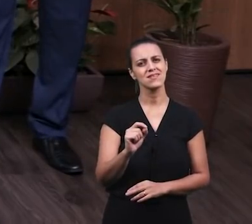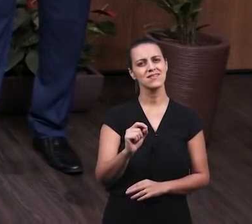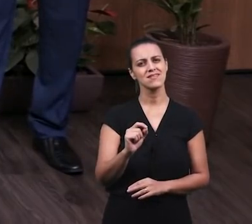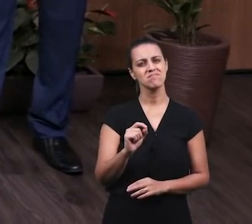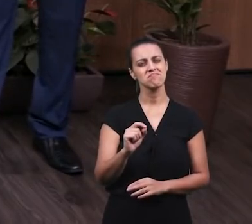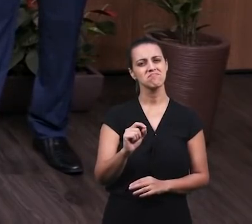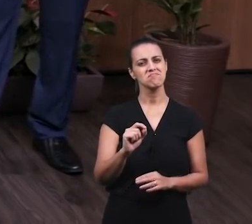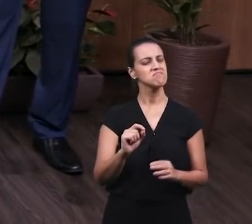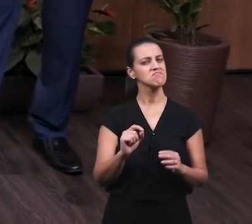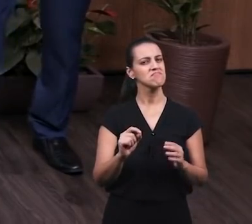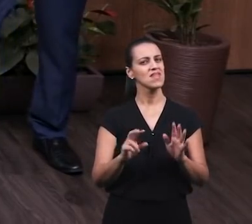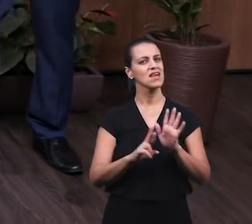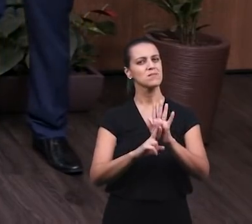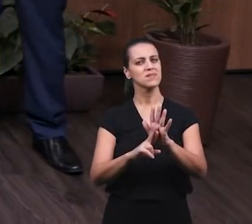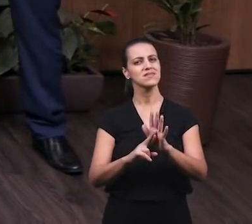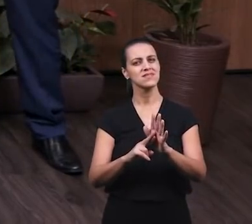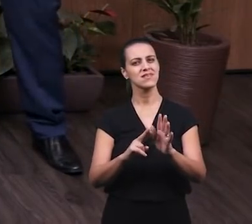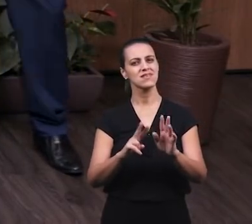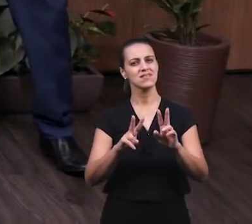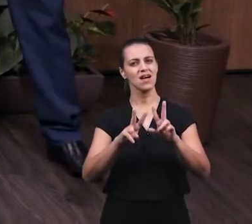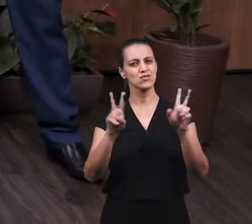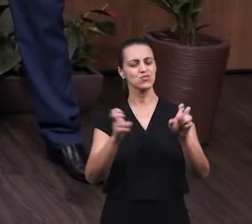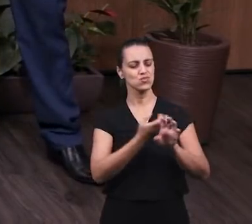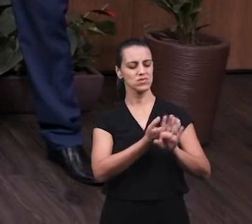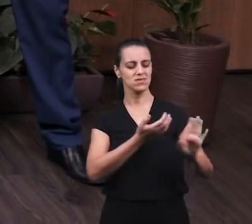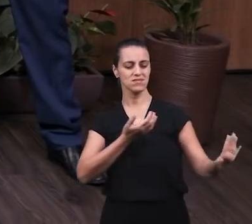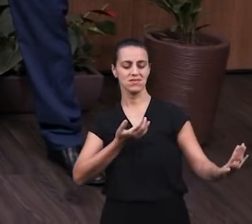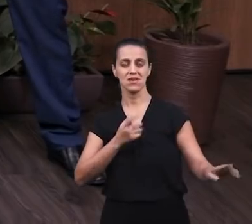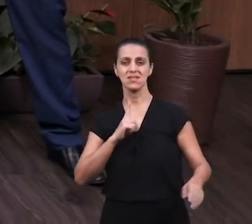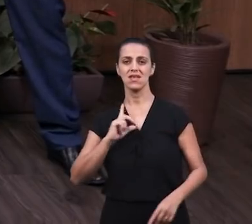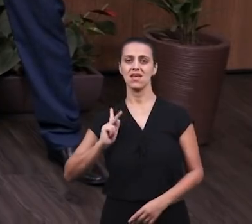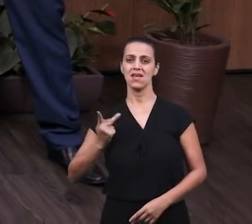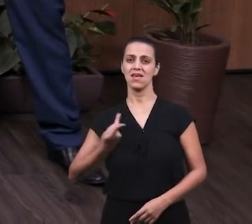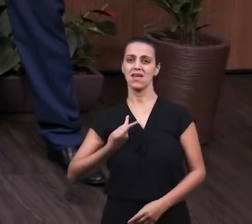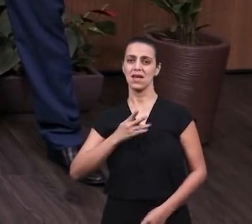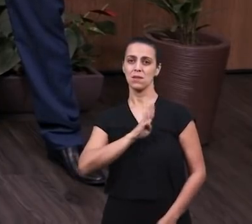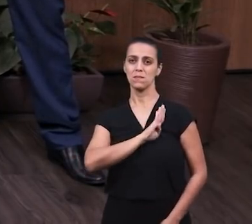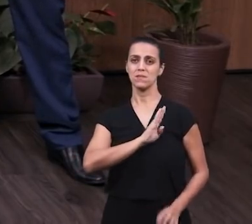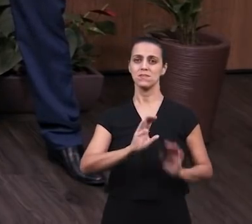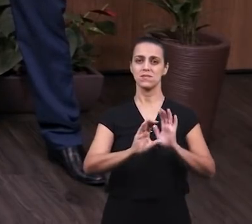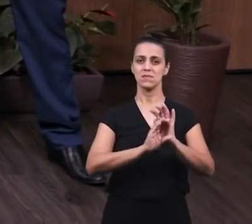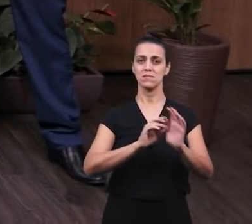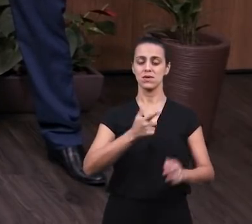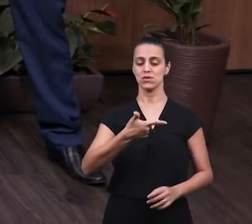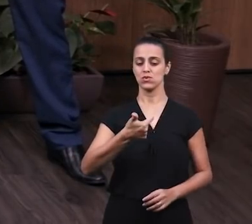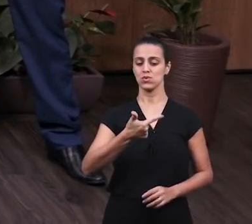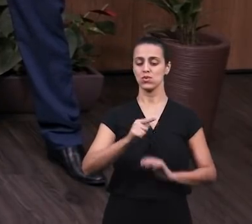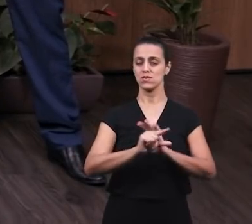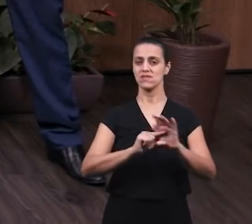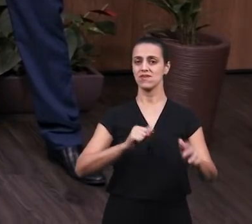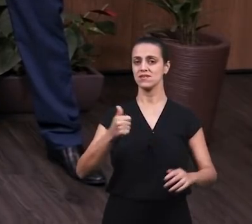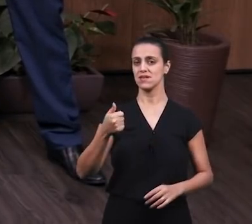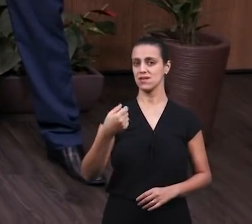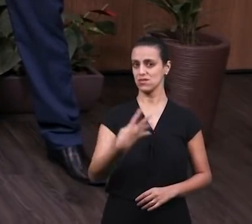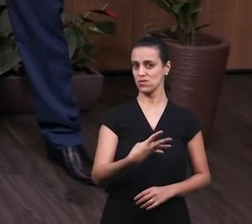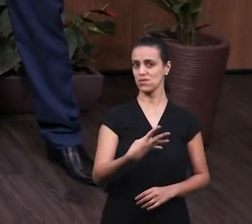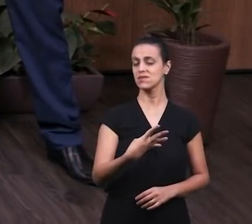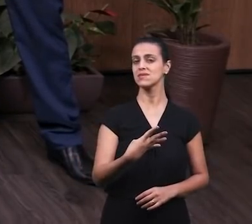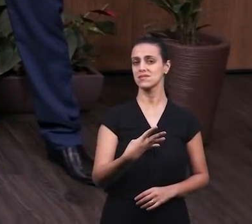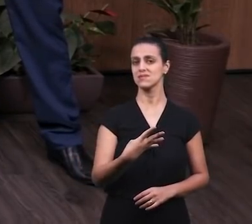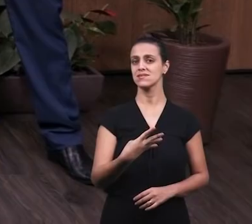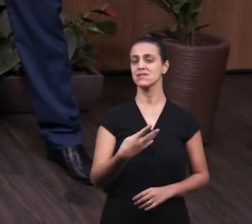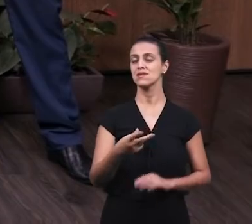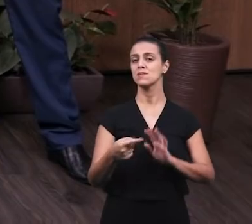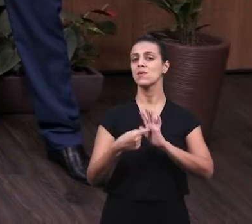da santificação, como está na carta aos Hebreus, capítulo 12, verso 14, que diz: segui a paz